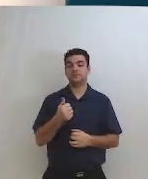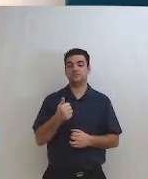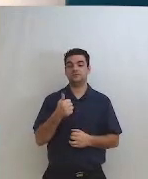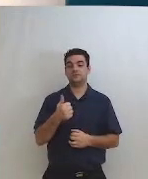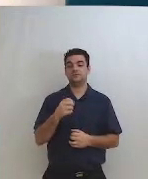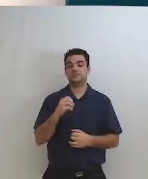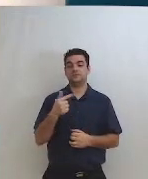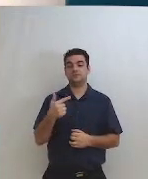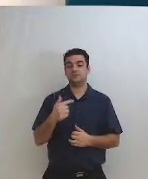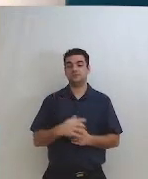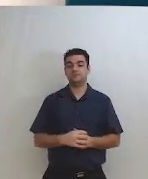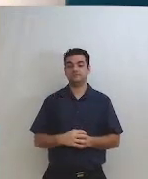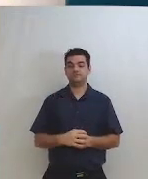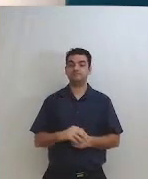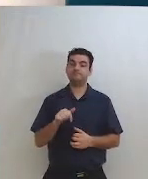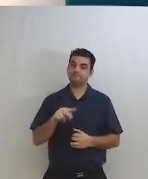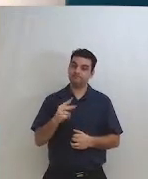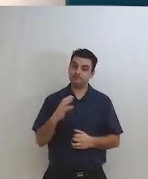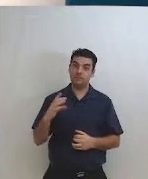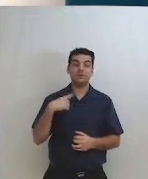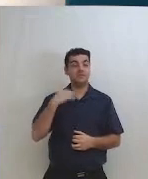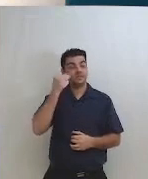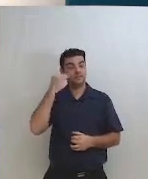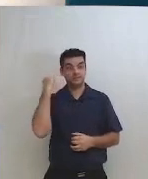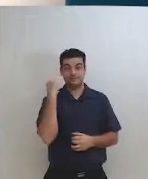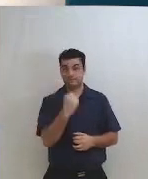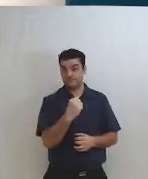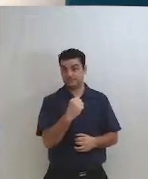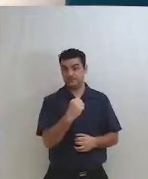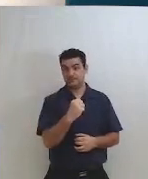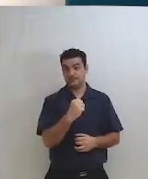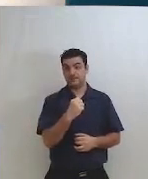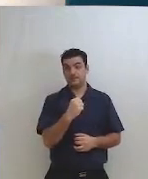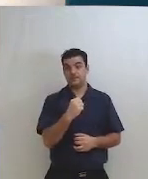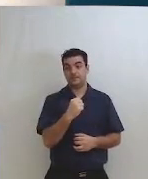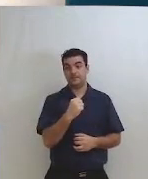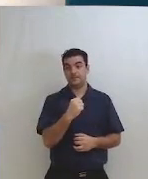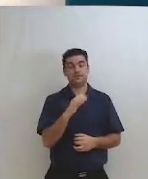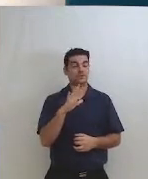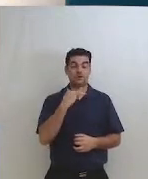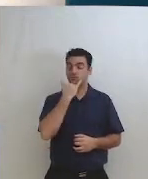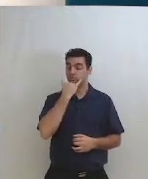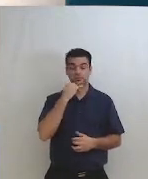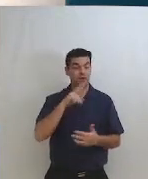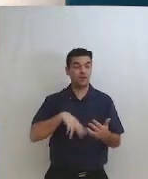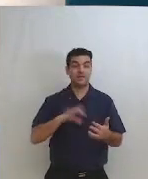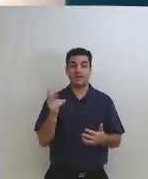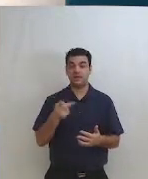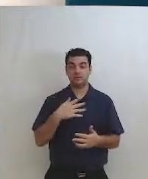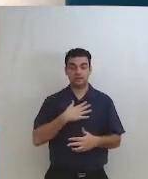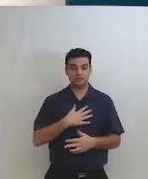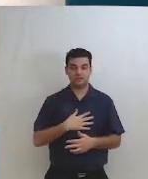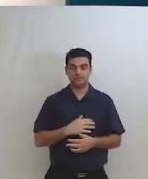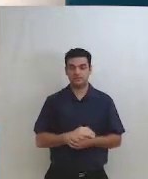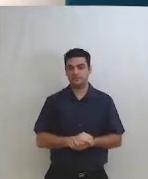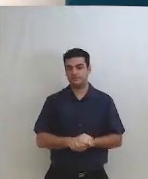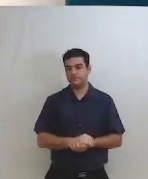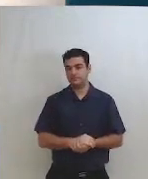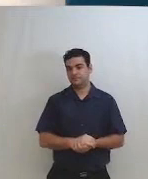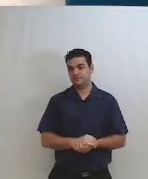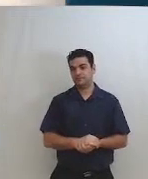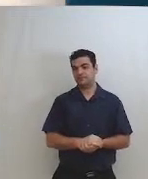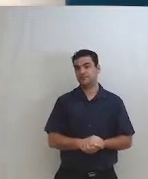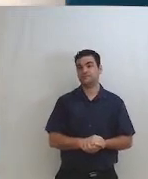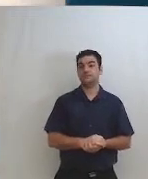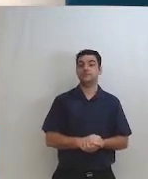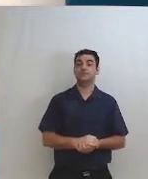Habeas corpus, homicídio qualificado. Não, peraí, que eu estou veementa do outro aqui ainda. Agravo regimental em habeas